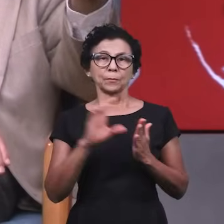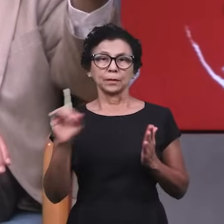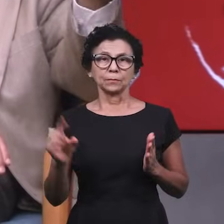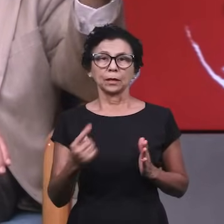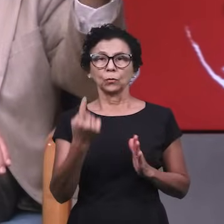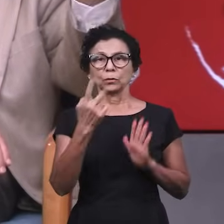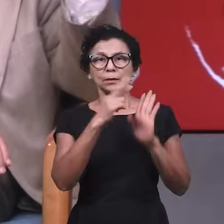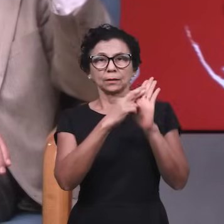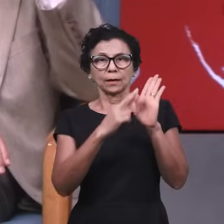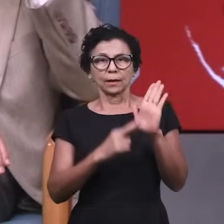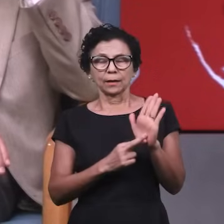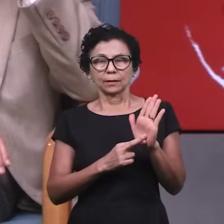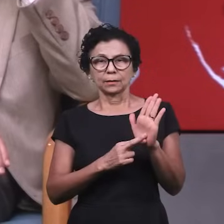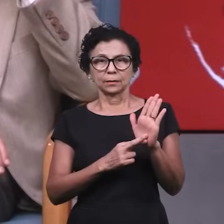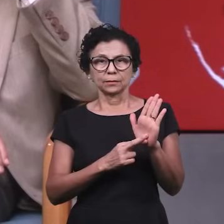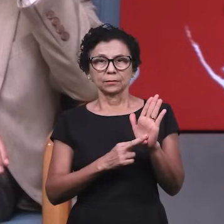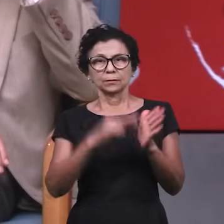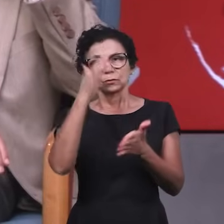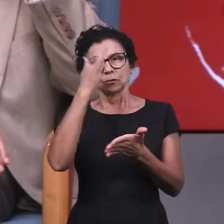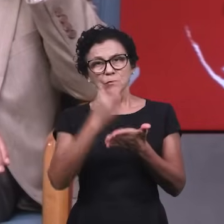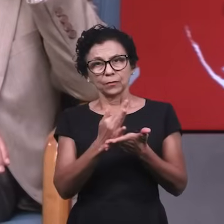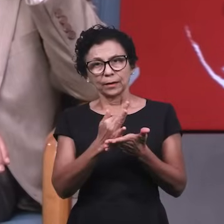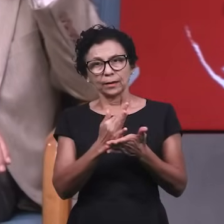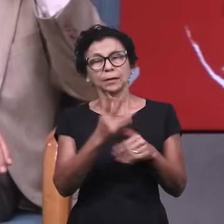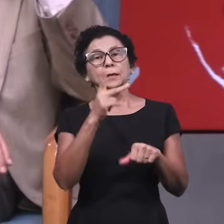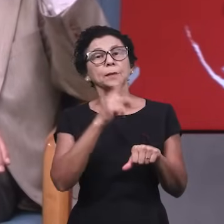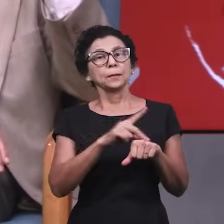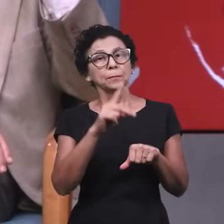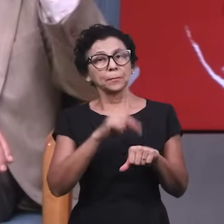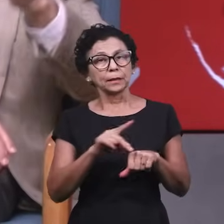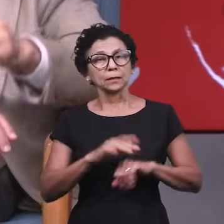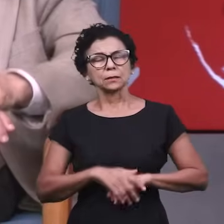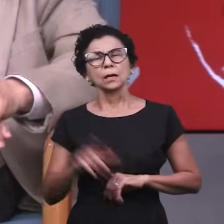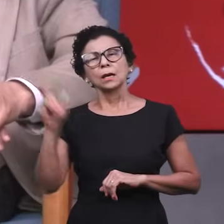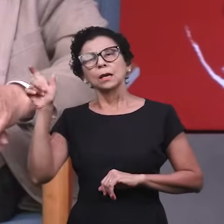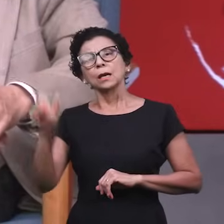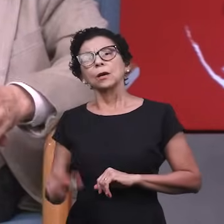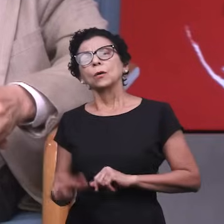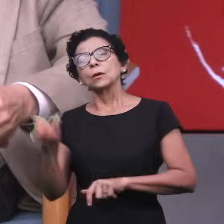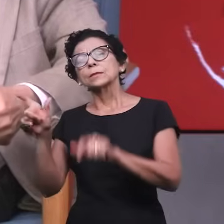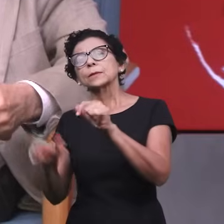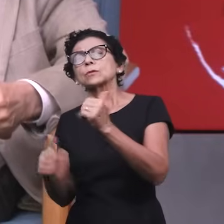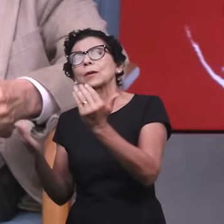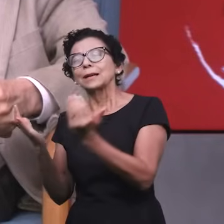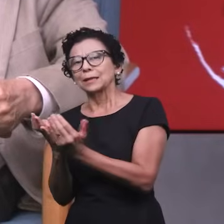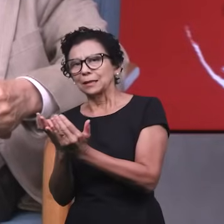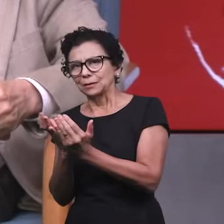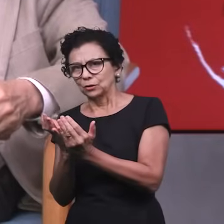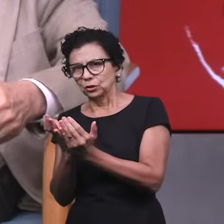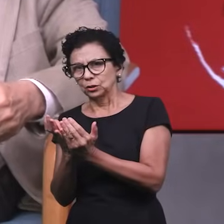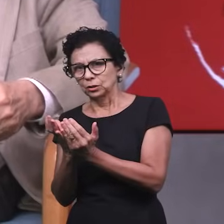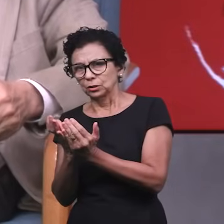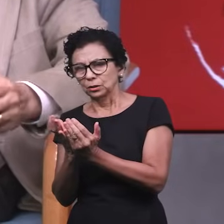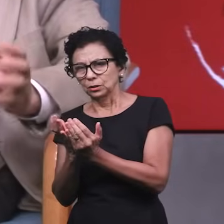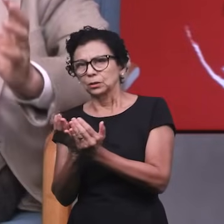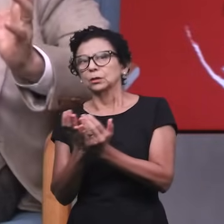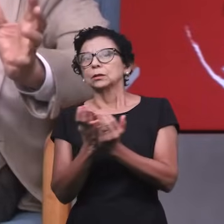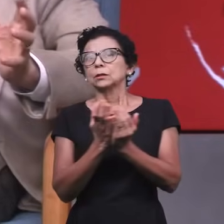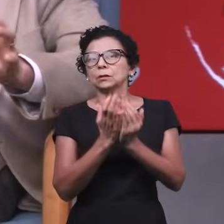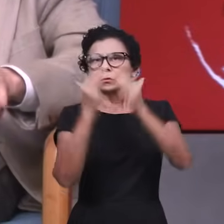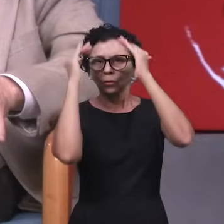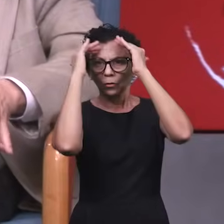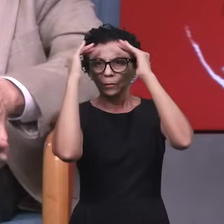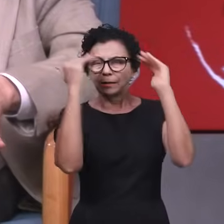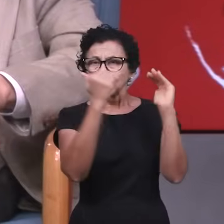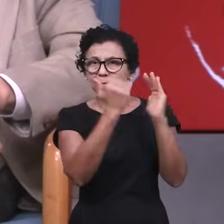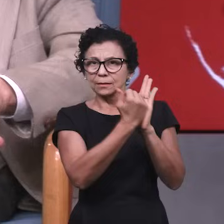prática. Todos nós, evangélicos, adotamos isso, sim. A Bíblia é a única regra de fé e prática. Então, toda